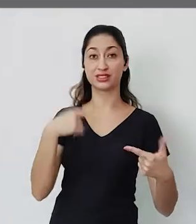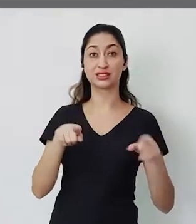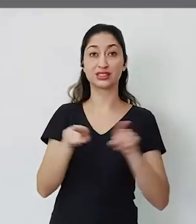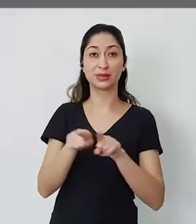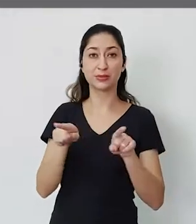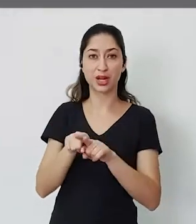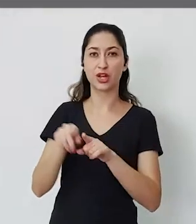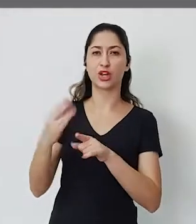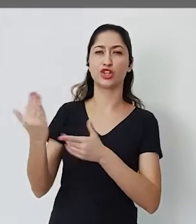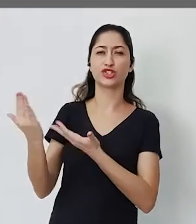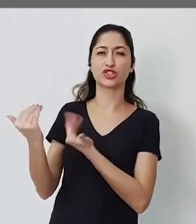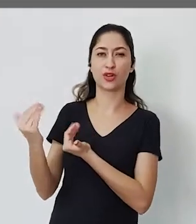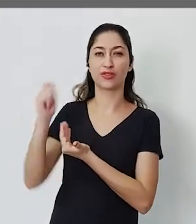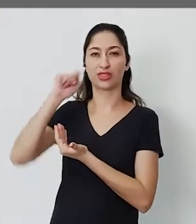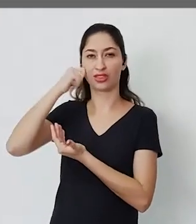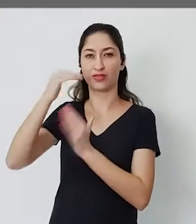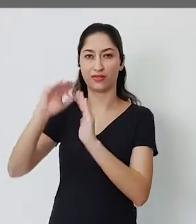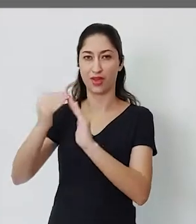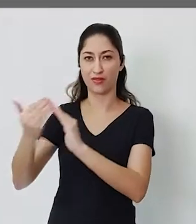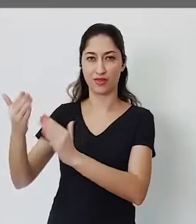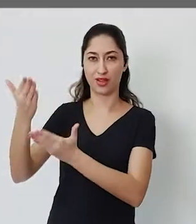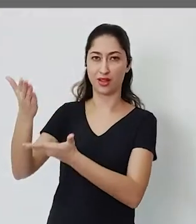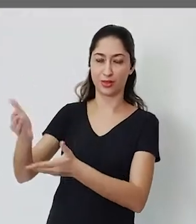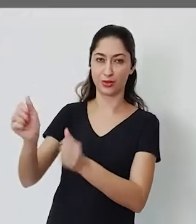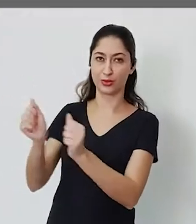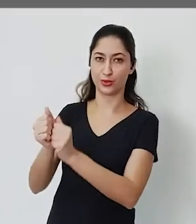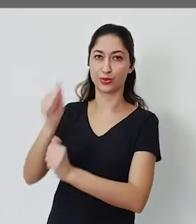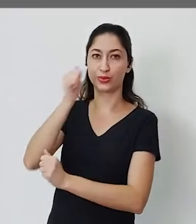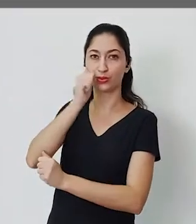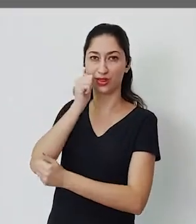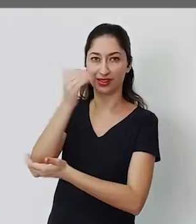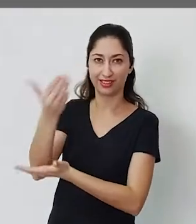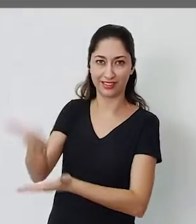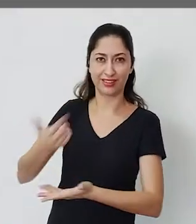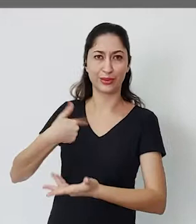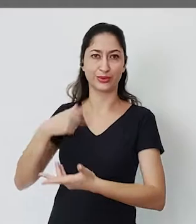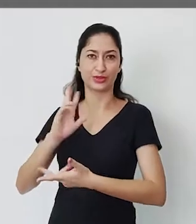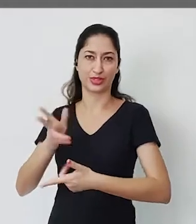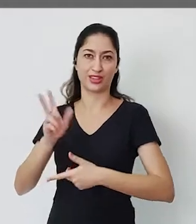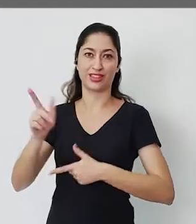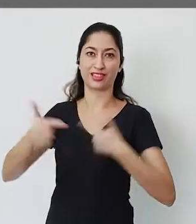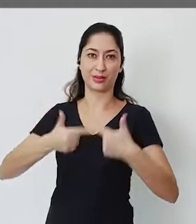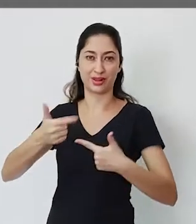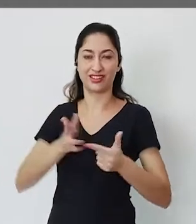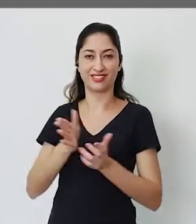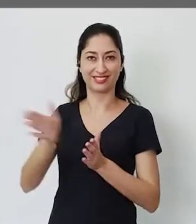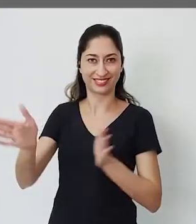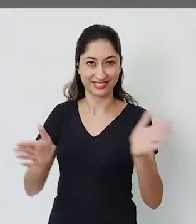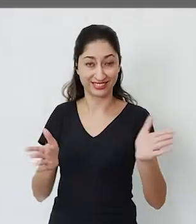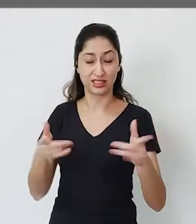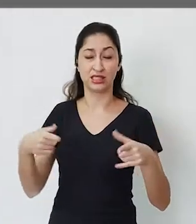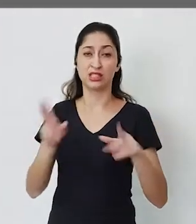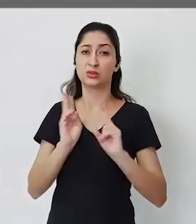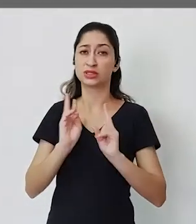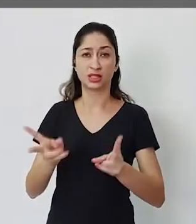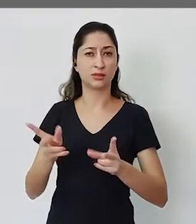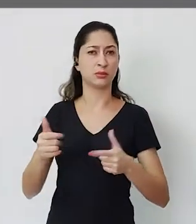Serra, cofundador e articulador do movimento Caver Rock, e desde 1999 canta na banda